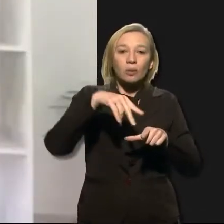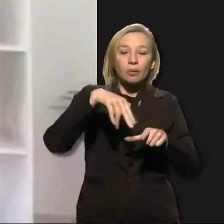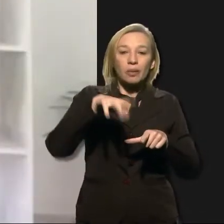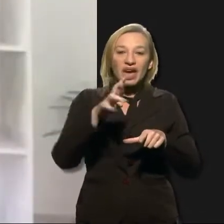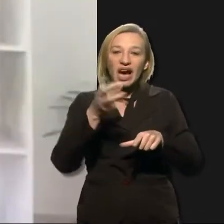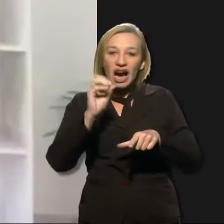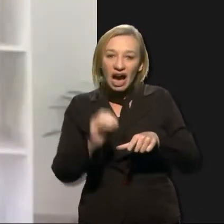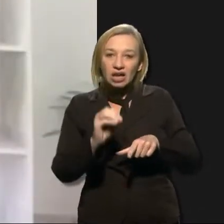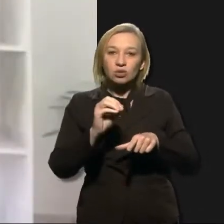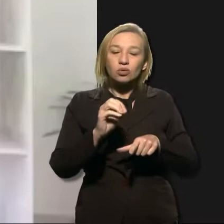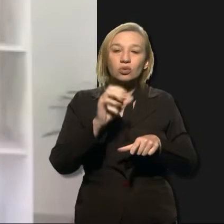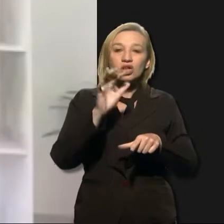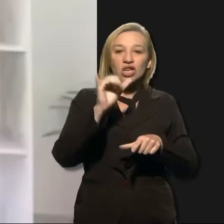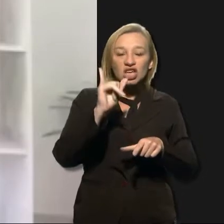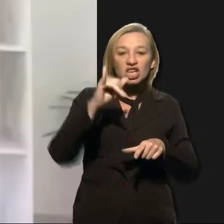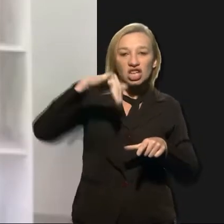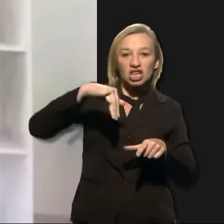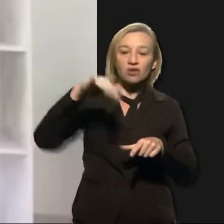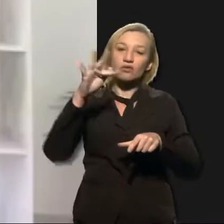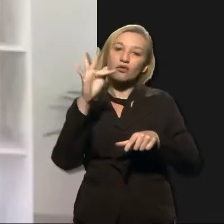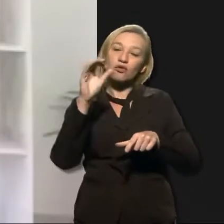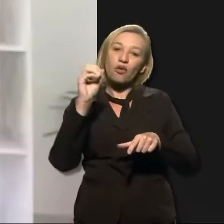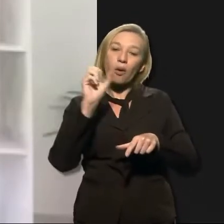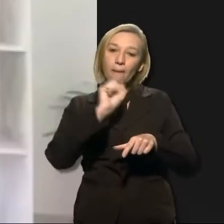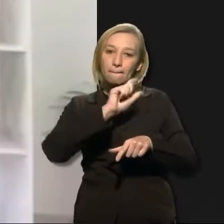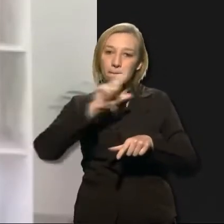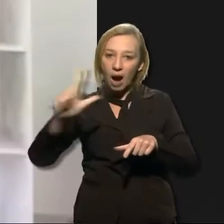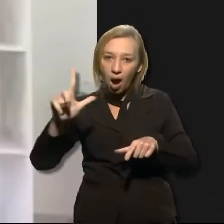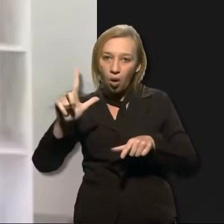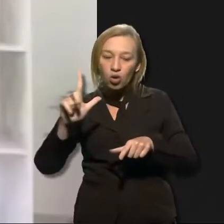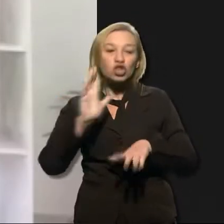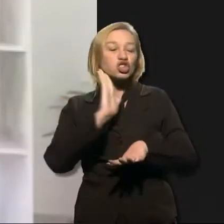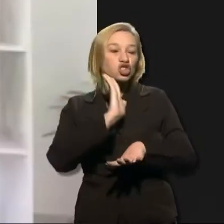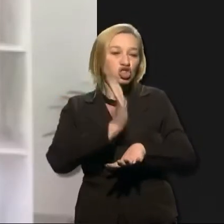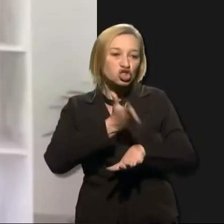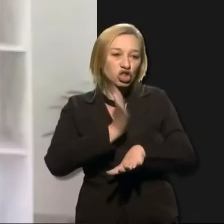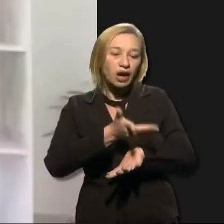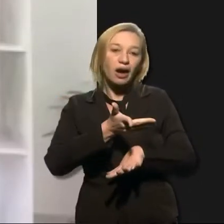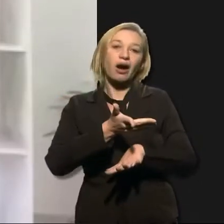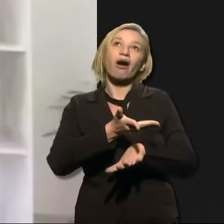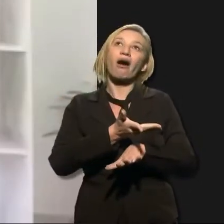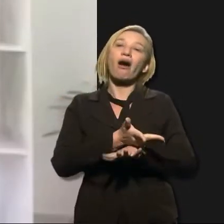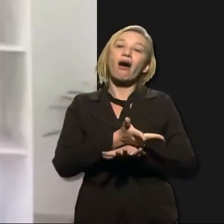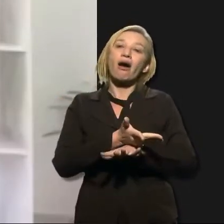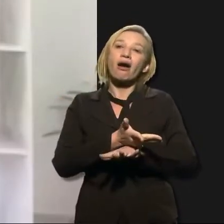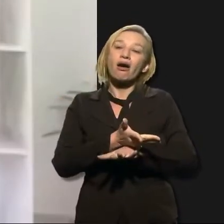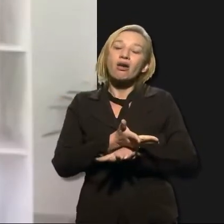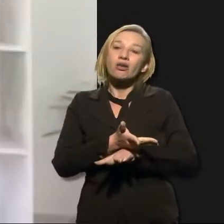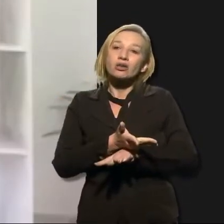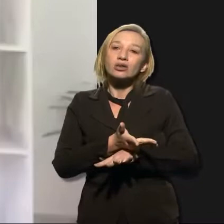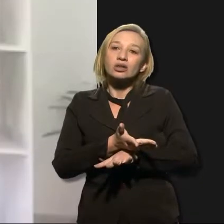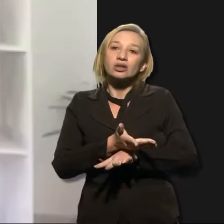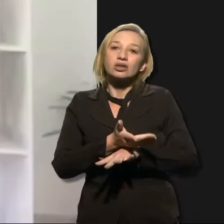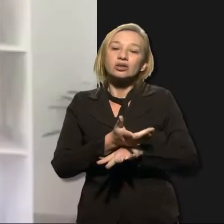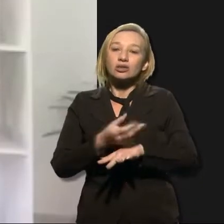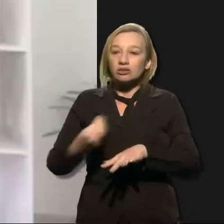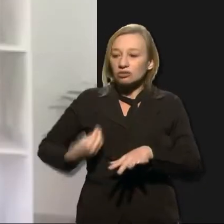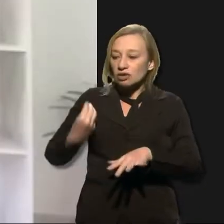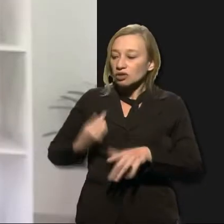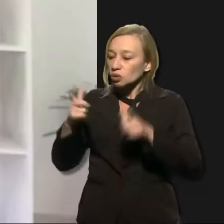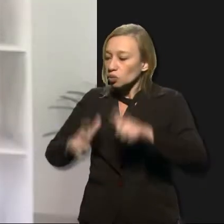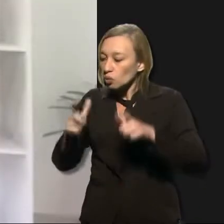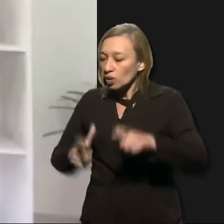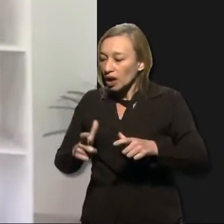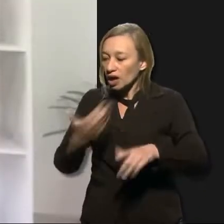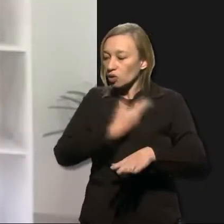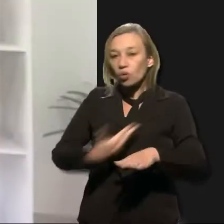mercado informal, né, um trabalhador informal, que já carecia ali de uma situação onde os órgãos